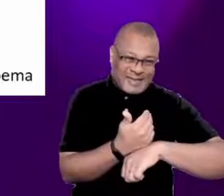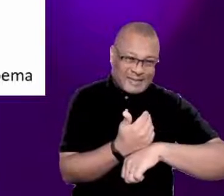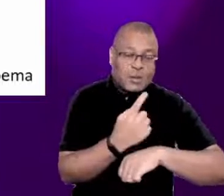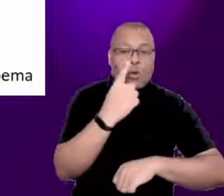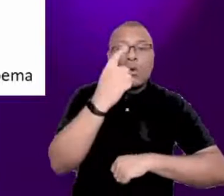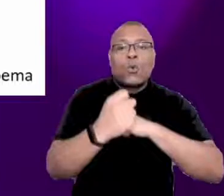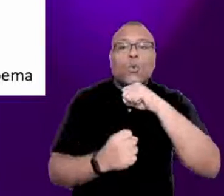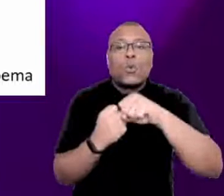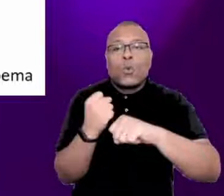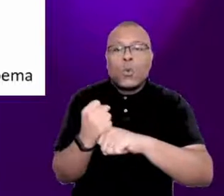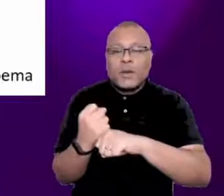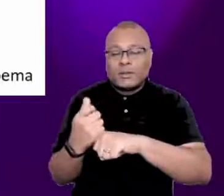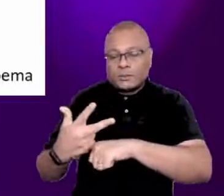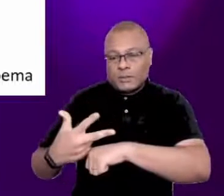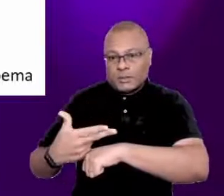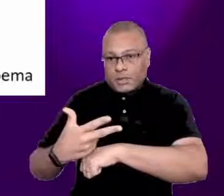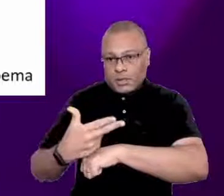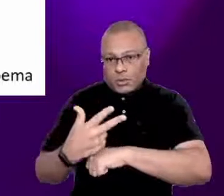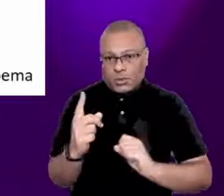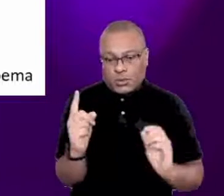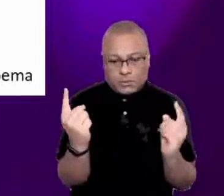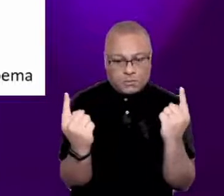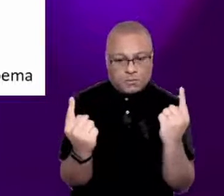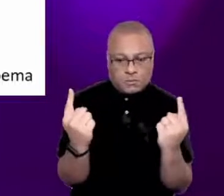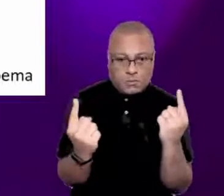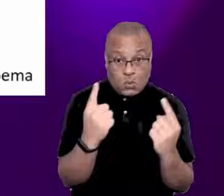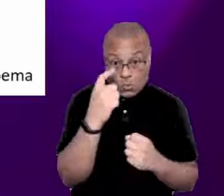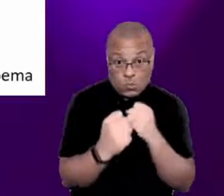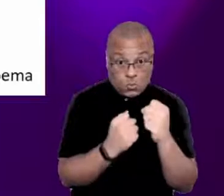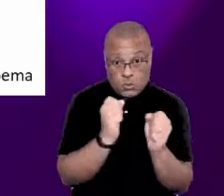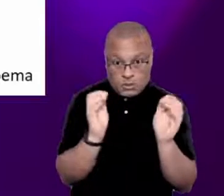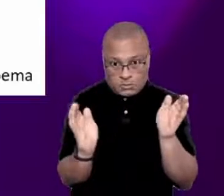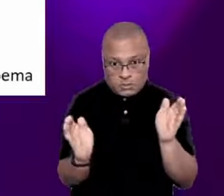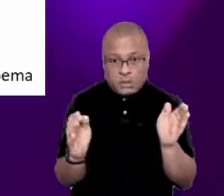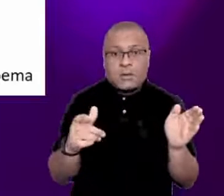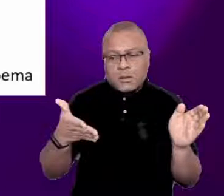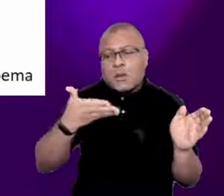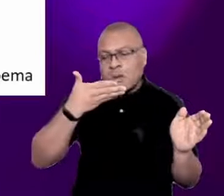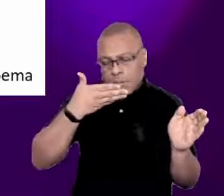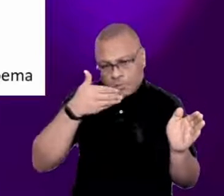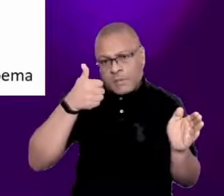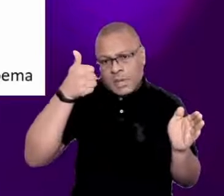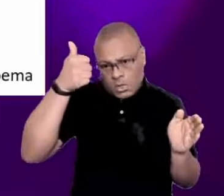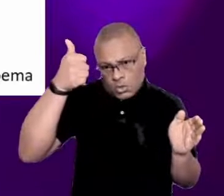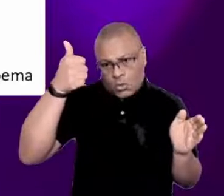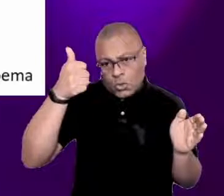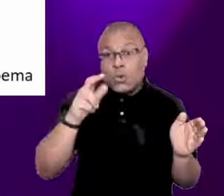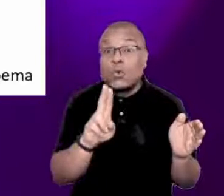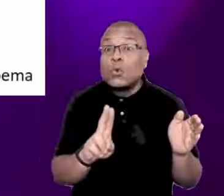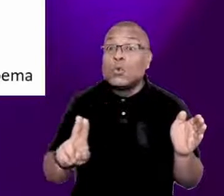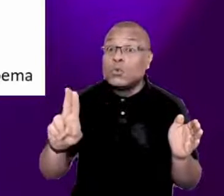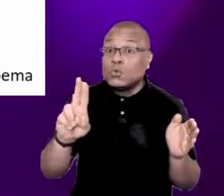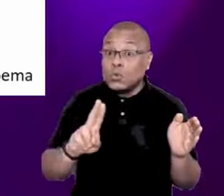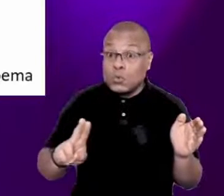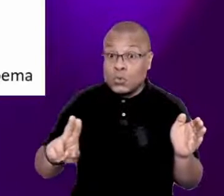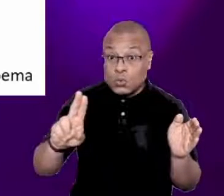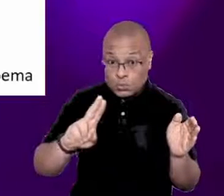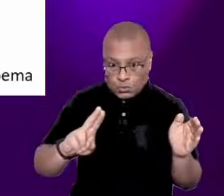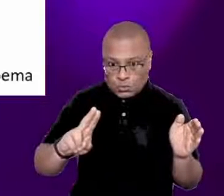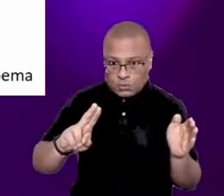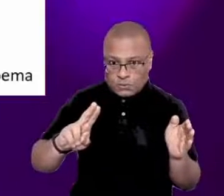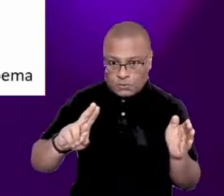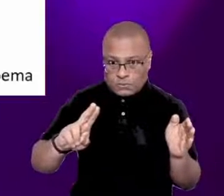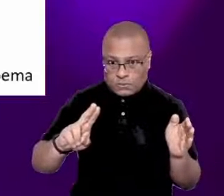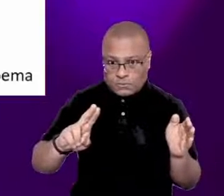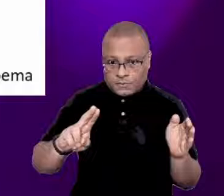de pós-operatório, que é esse resultado que a gente está vendo, a gente tem melhora da funcionalidade. E aqui